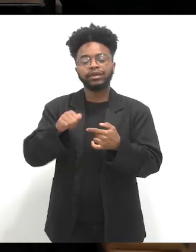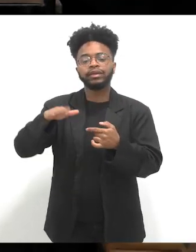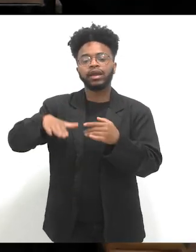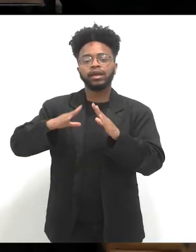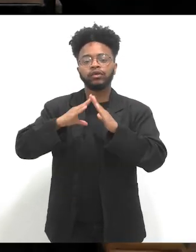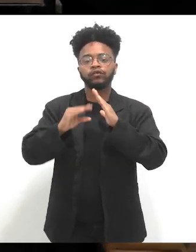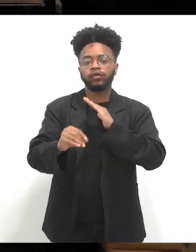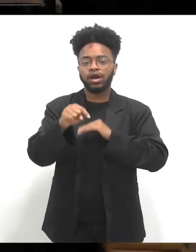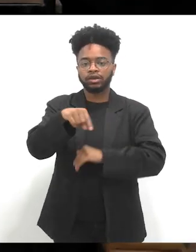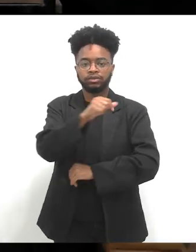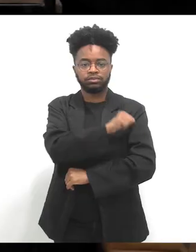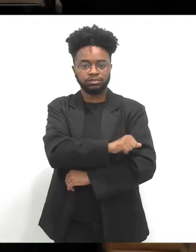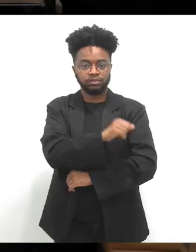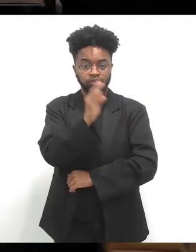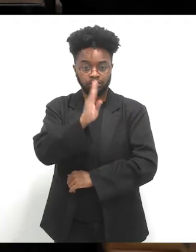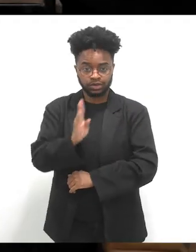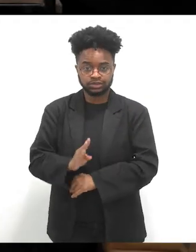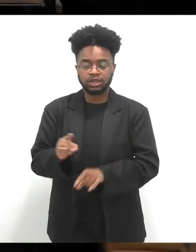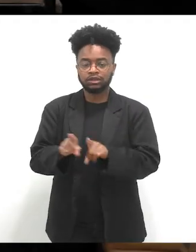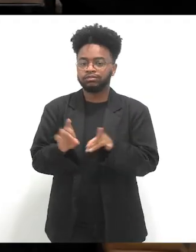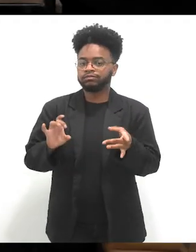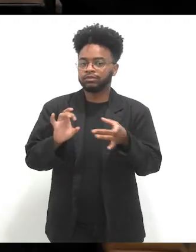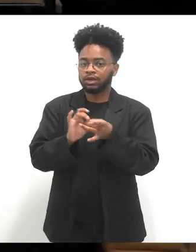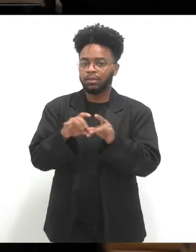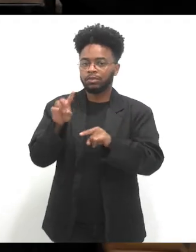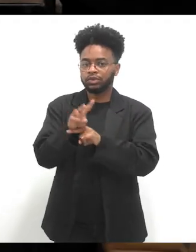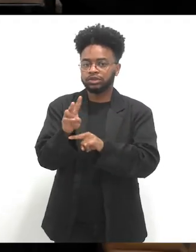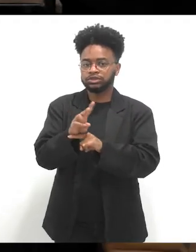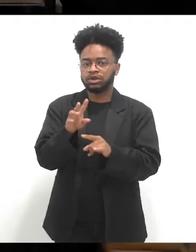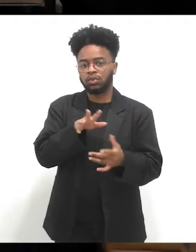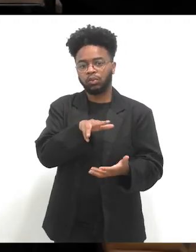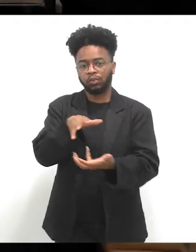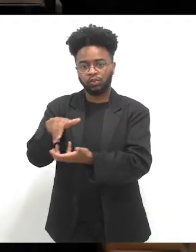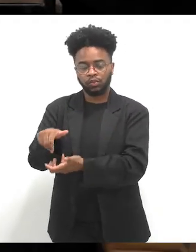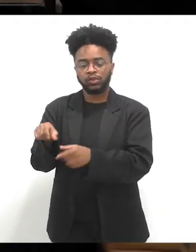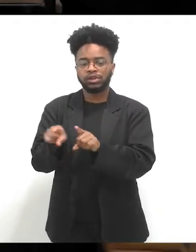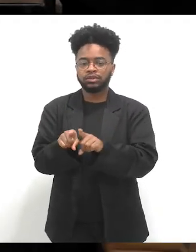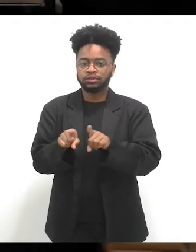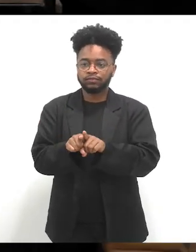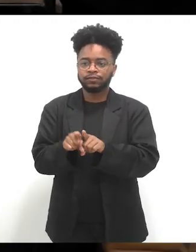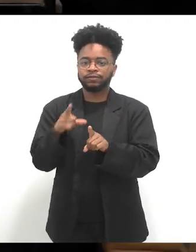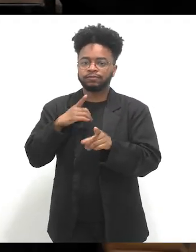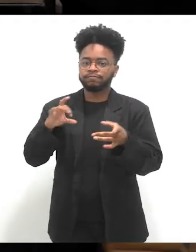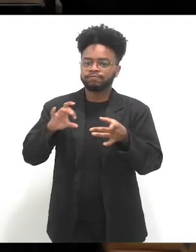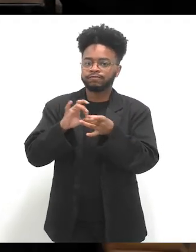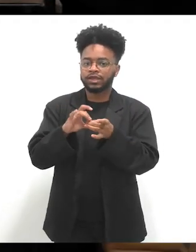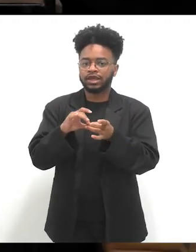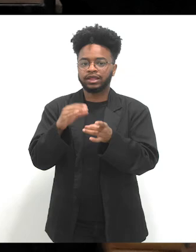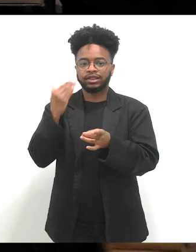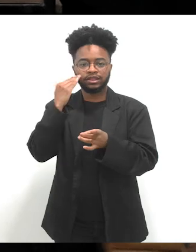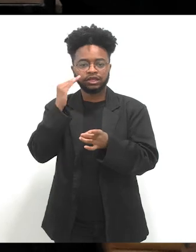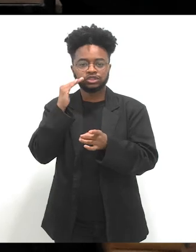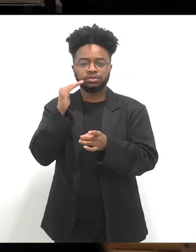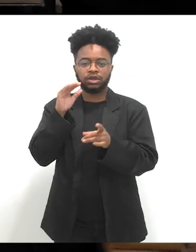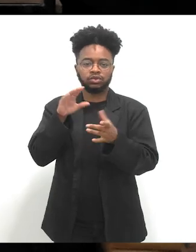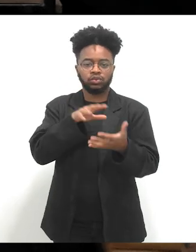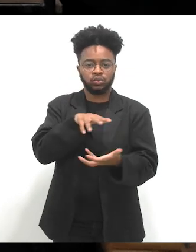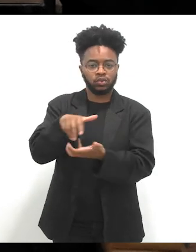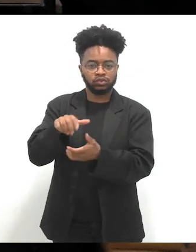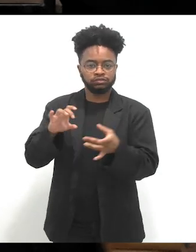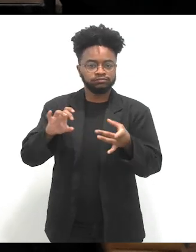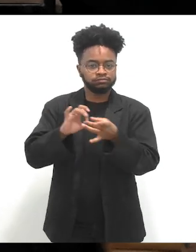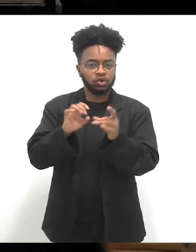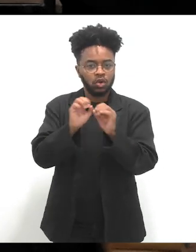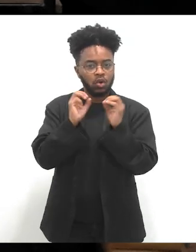é um refugiado aqui no Brasil, que está embasada numa proteção internacional, está embasada em um entendimento internacional prévio